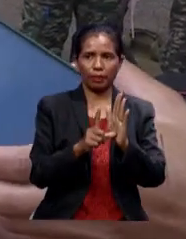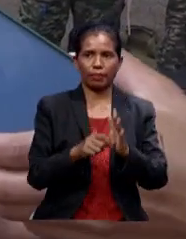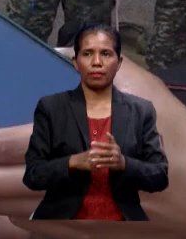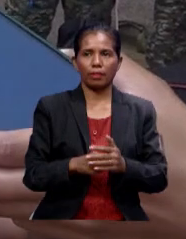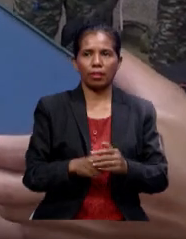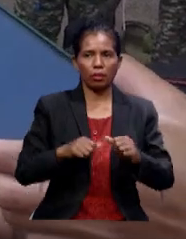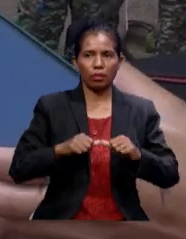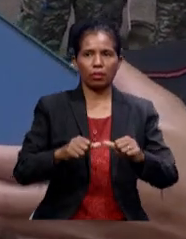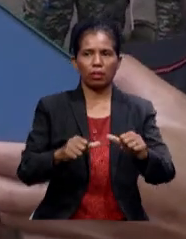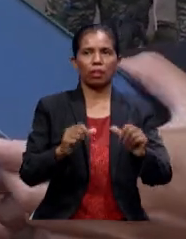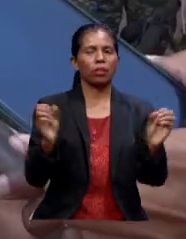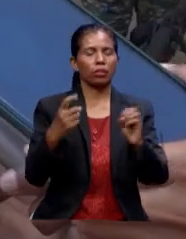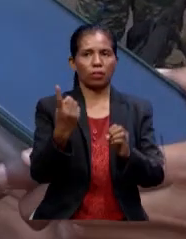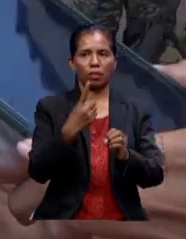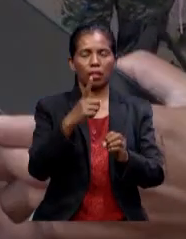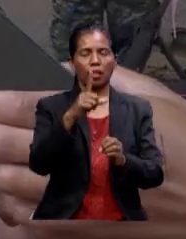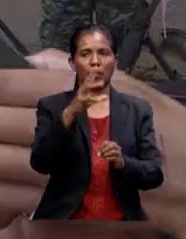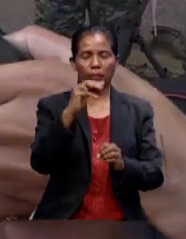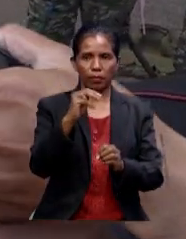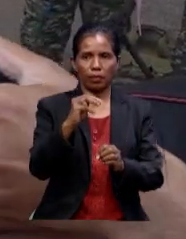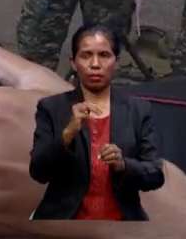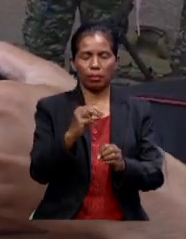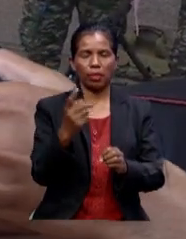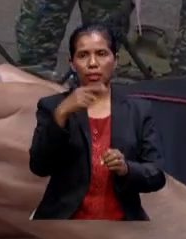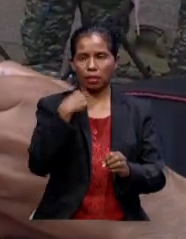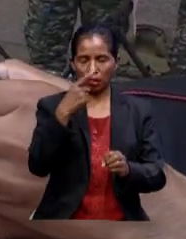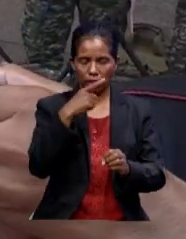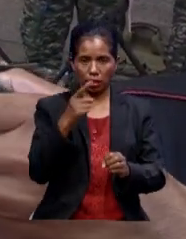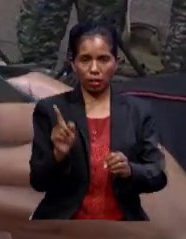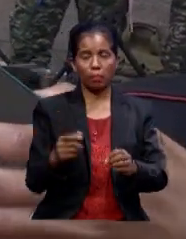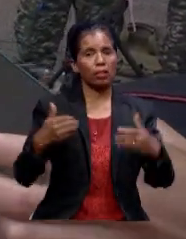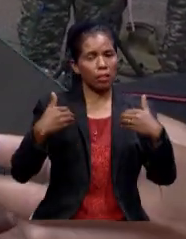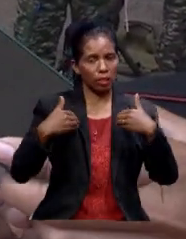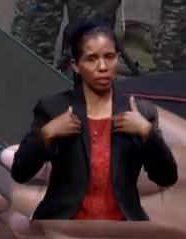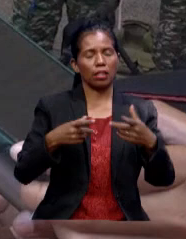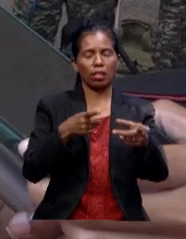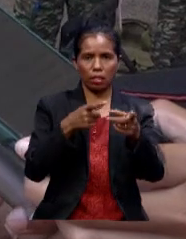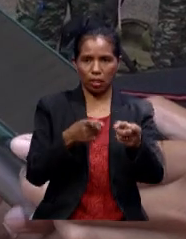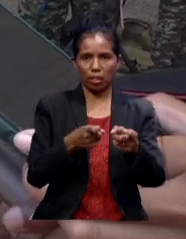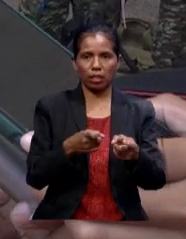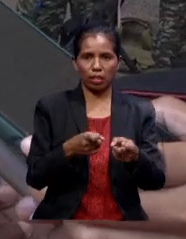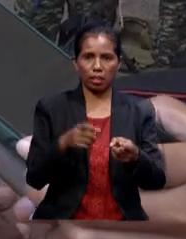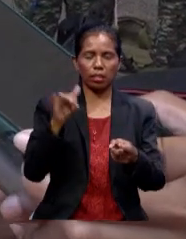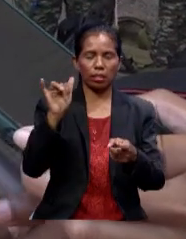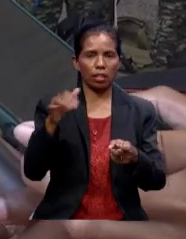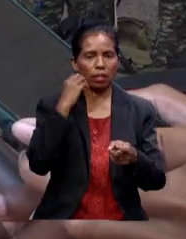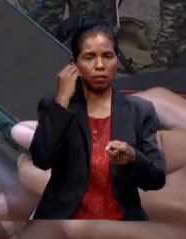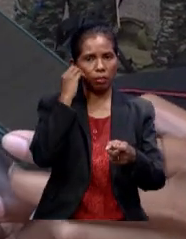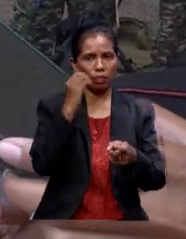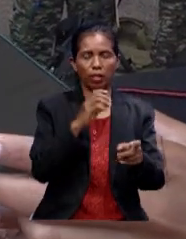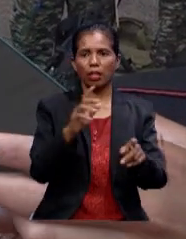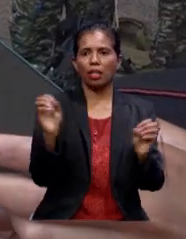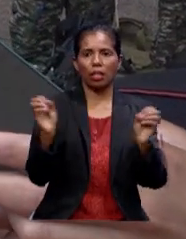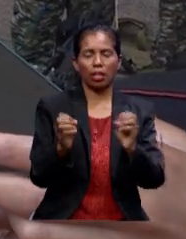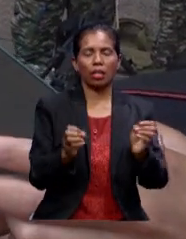lao. Ko lao sira naos ba LMD. Ba sedit maka kair, ha? Kair kilat, sem autorização.